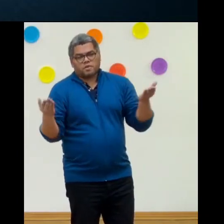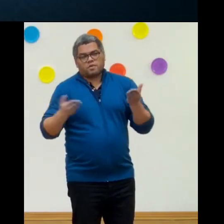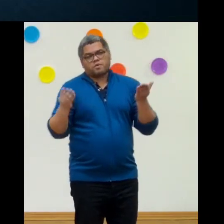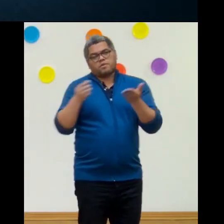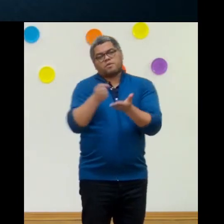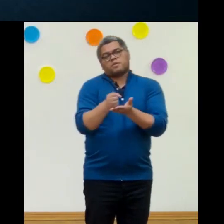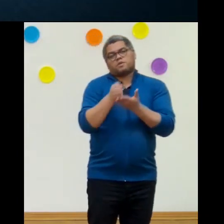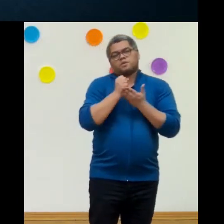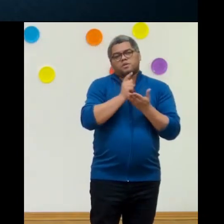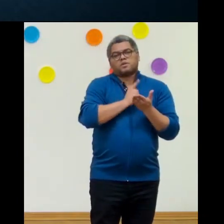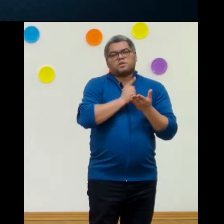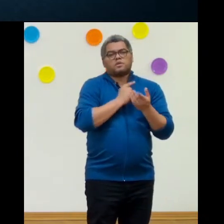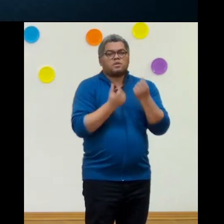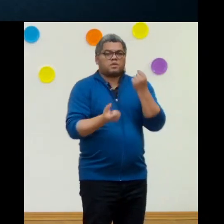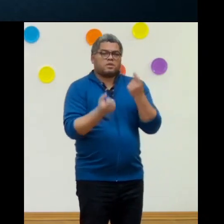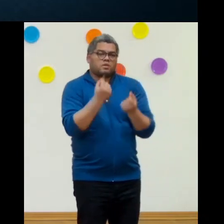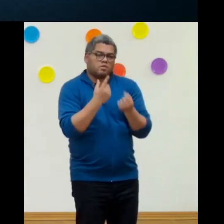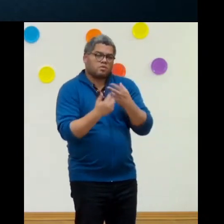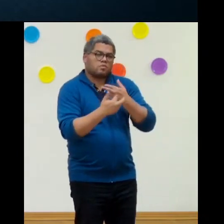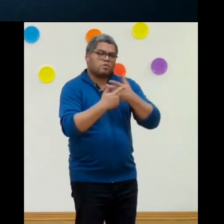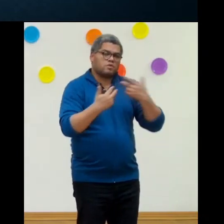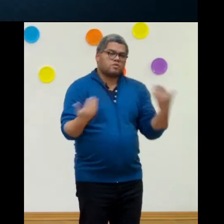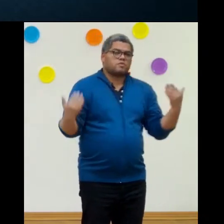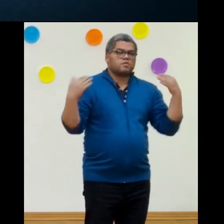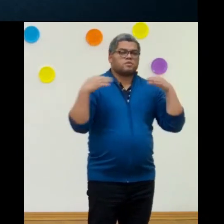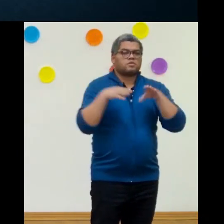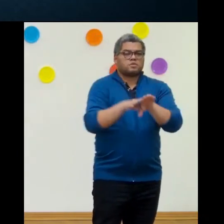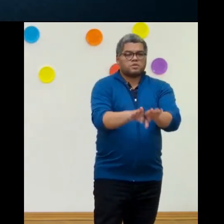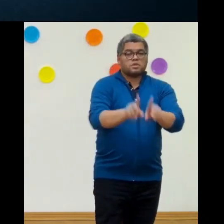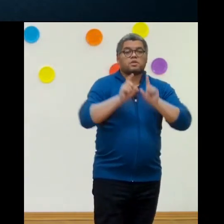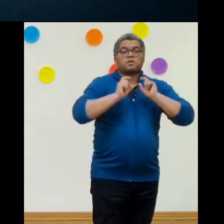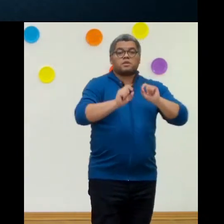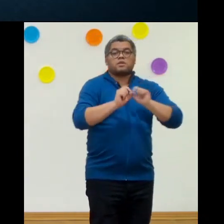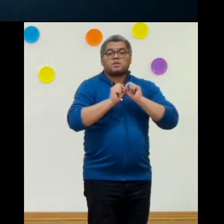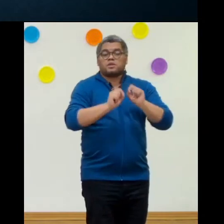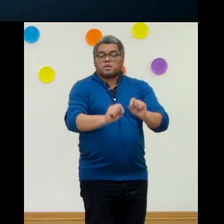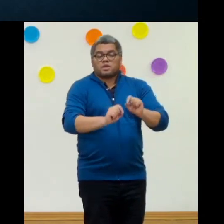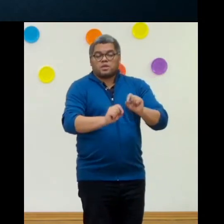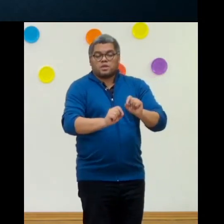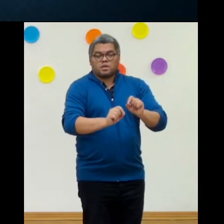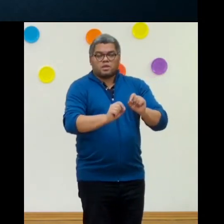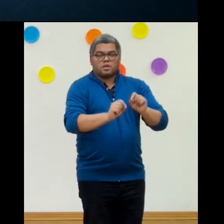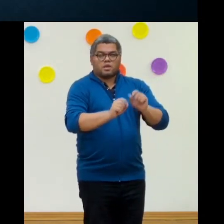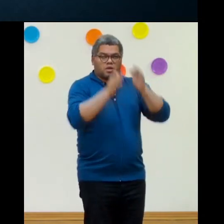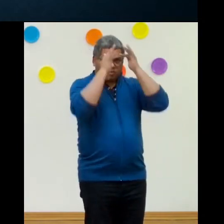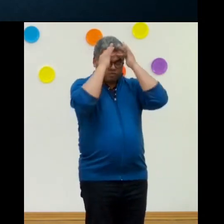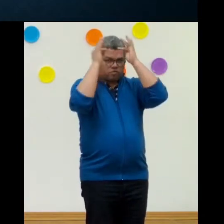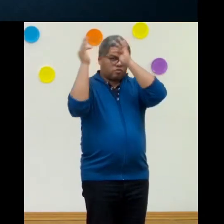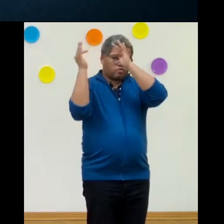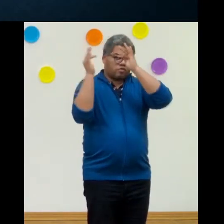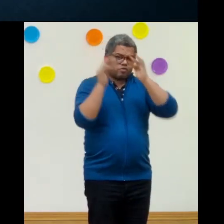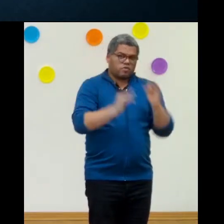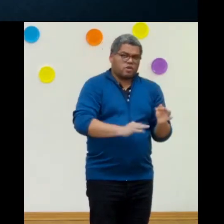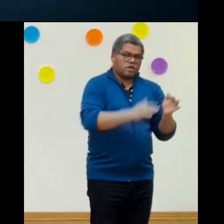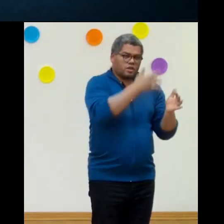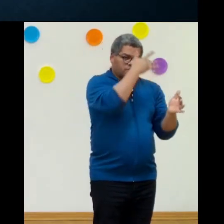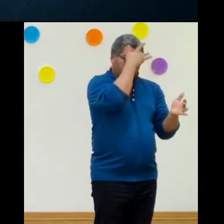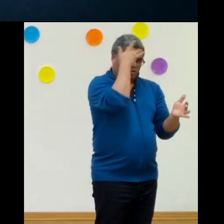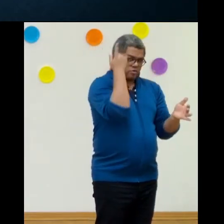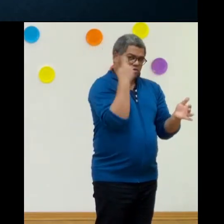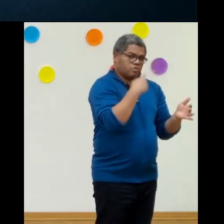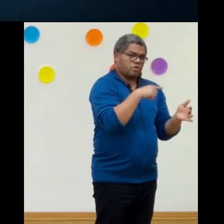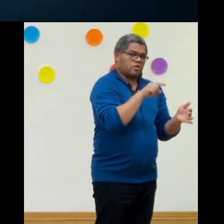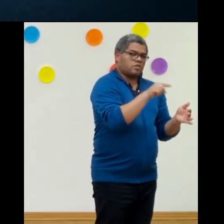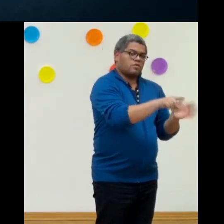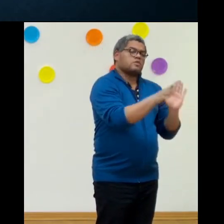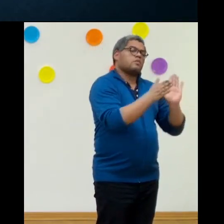têm algumas coisas em comum aqui, que é não ser fiel à pessoa que você